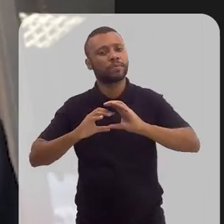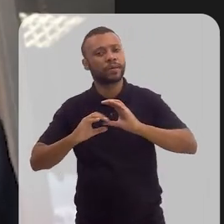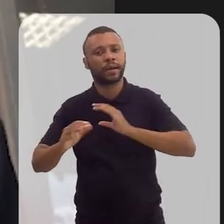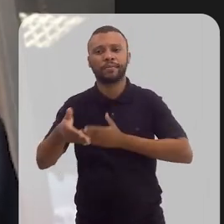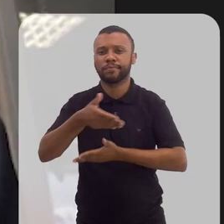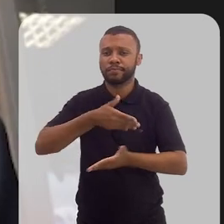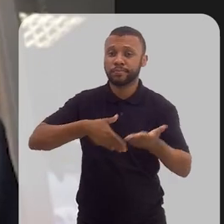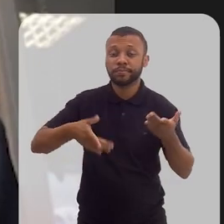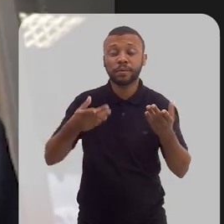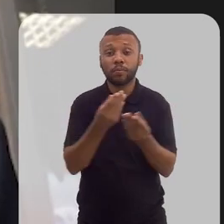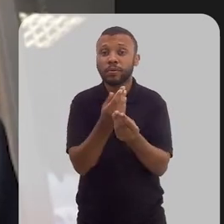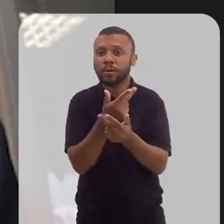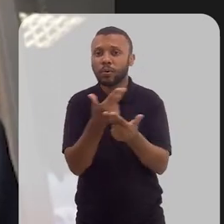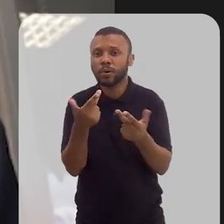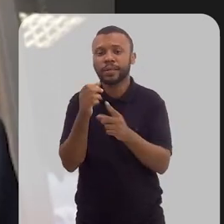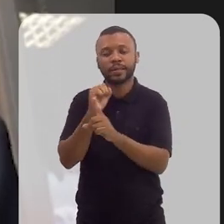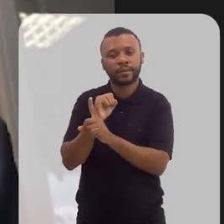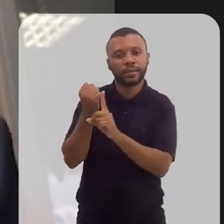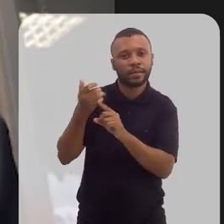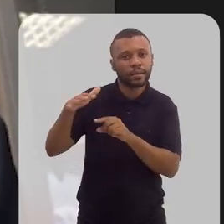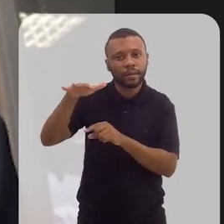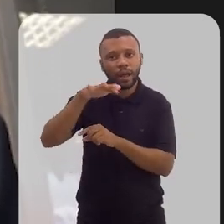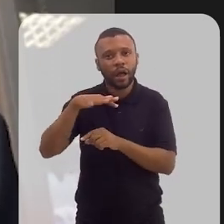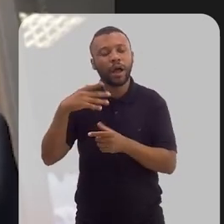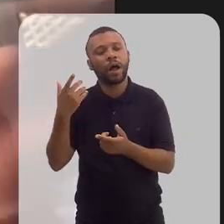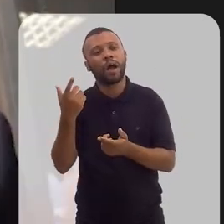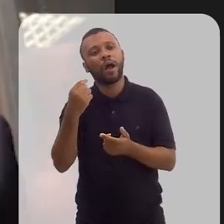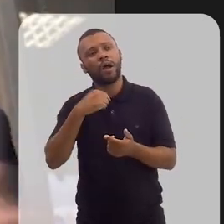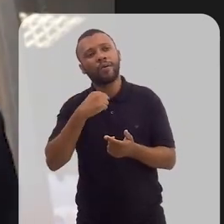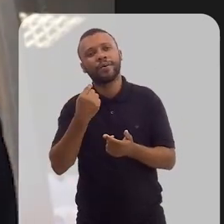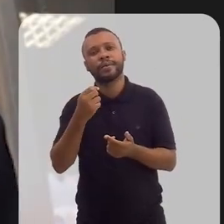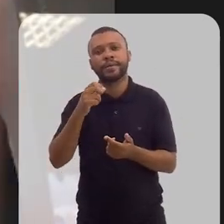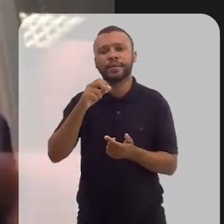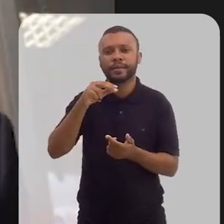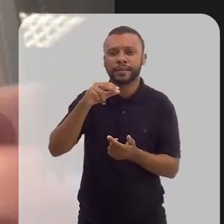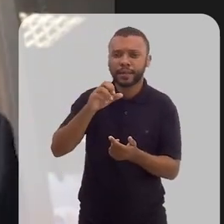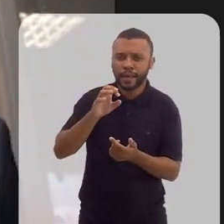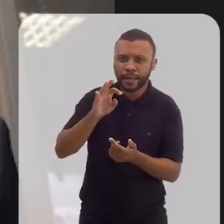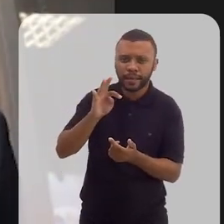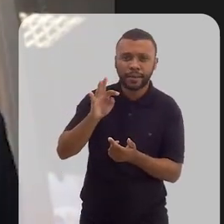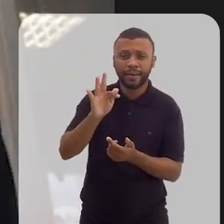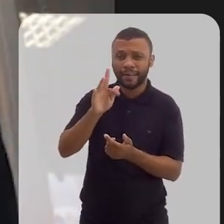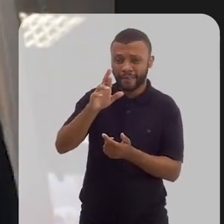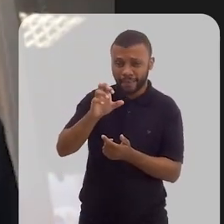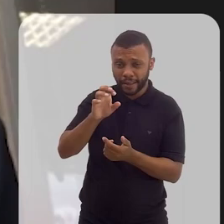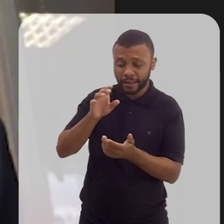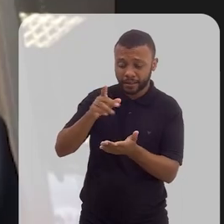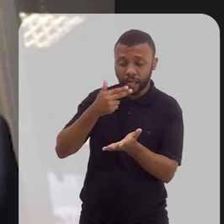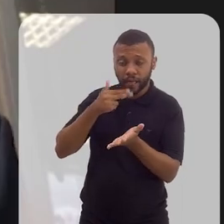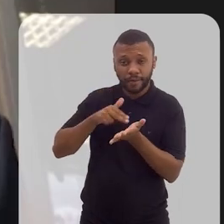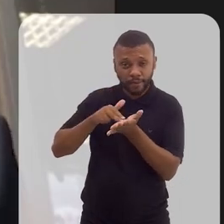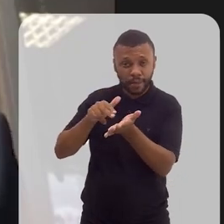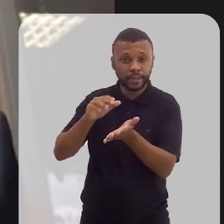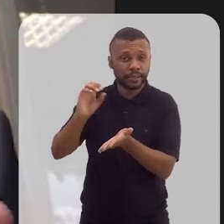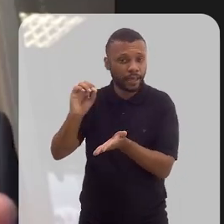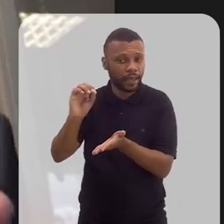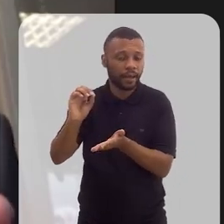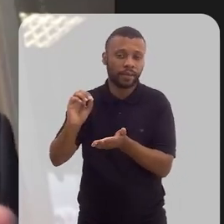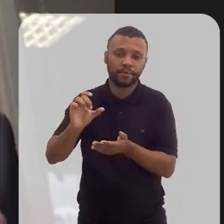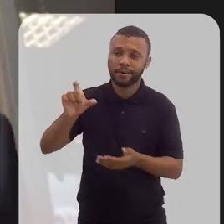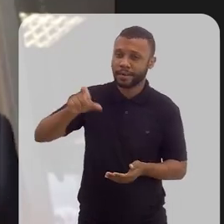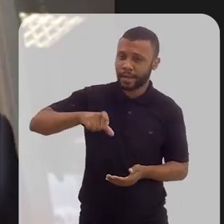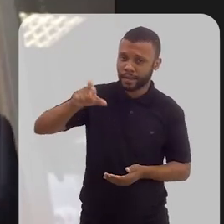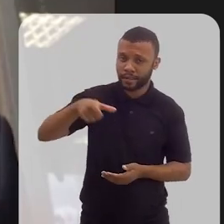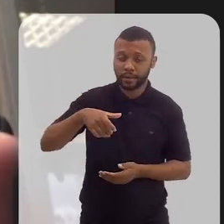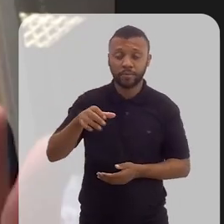gente vê na sociedade, por exemplo, empresas dizendo, ah, eu vou ser net zero no futuro, né? Carbono zero.